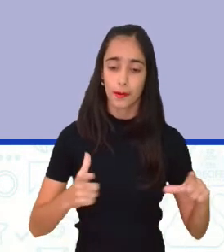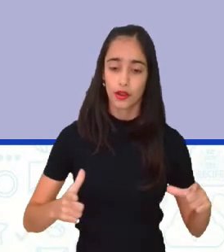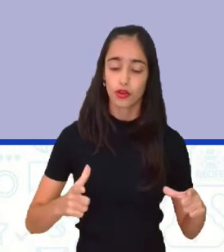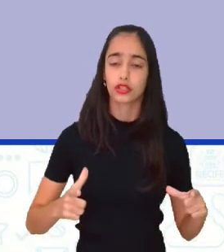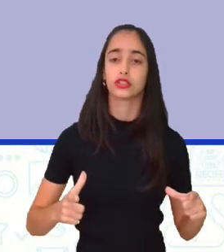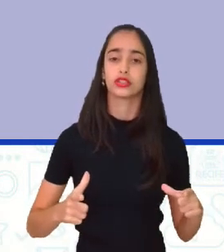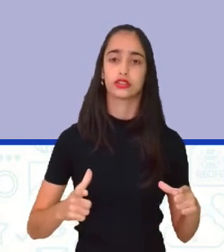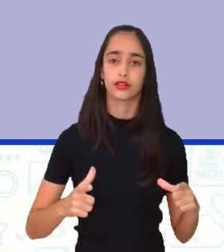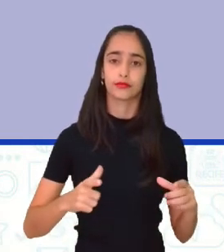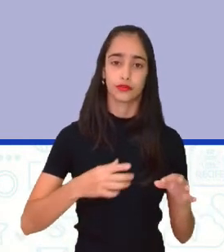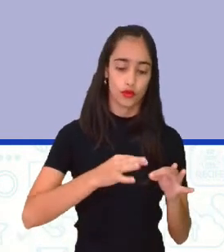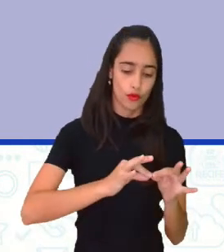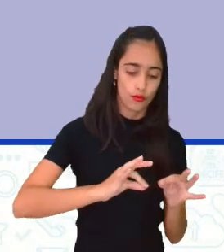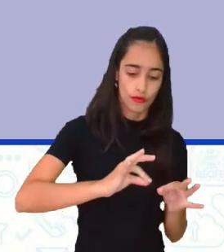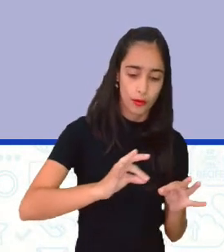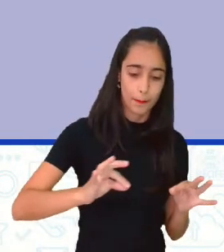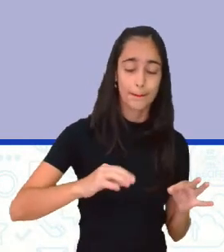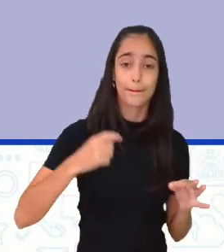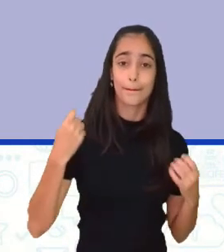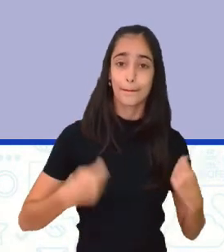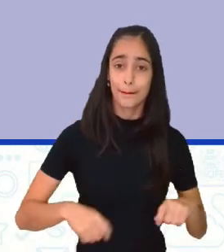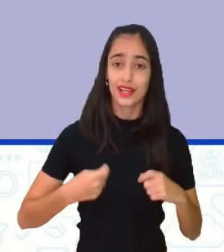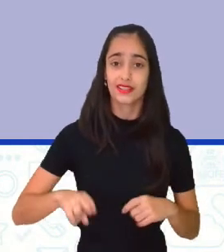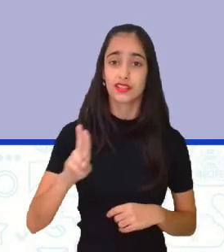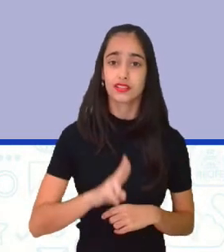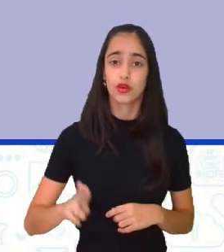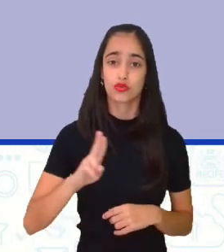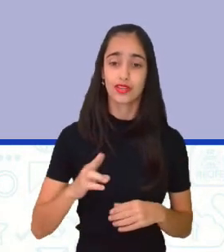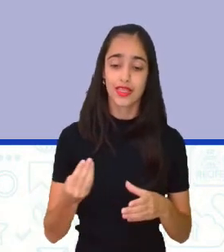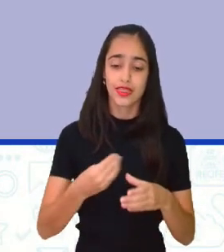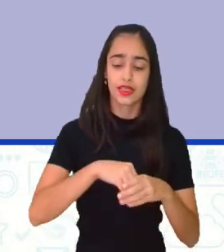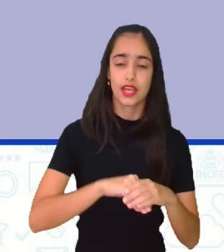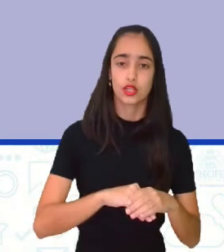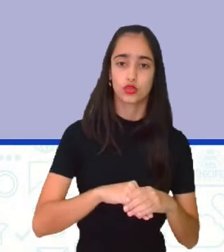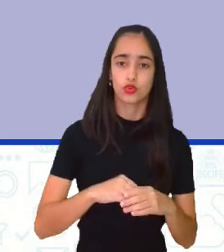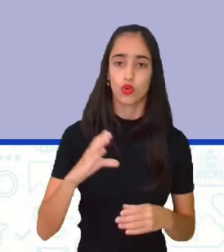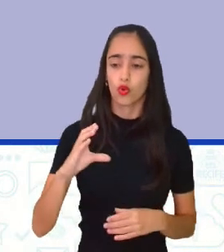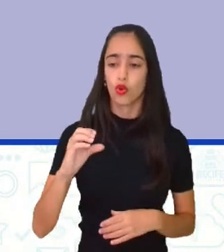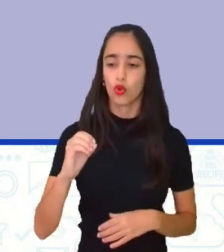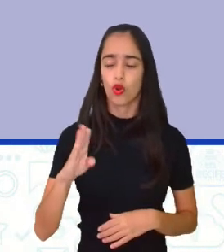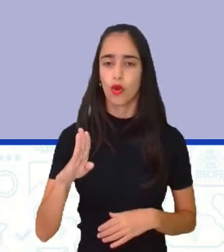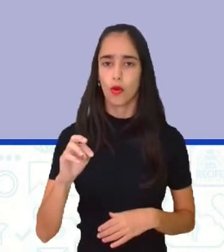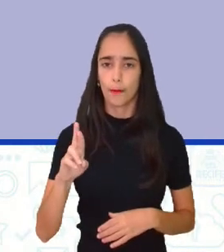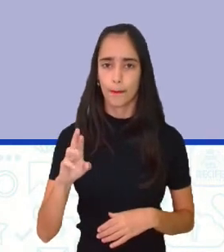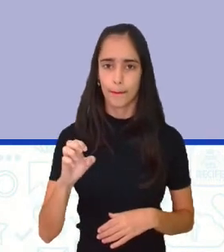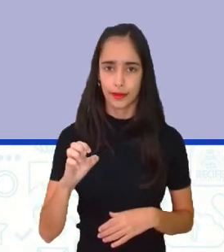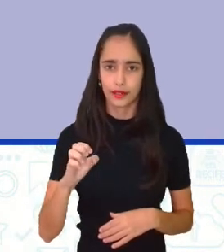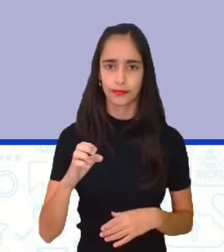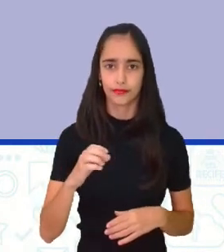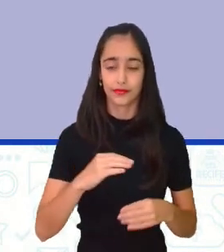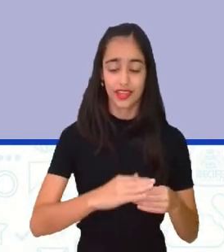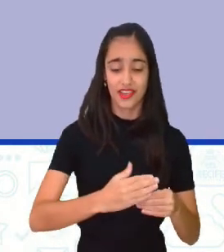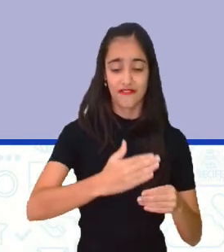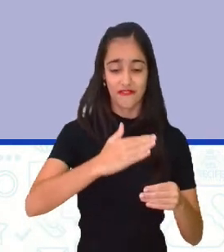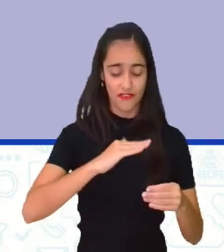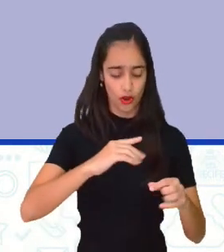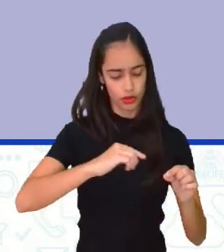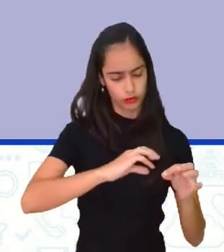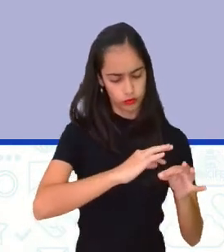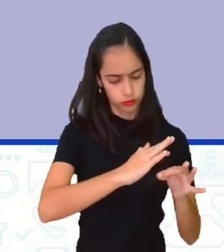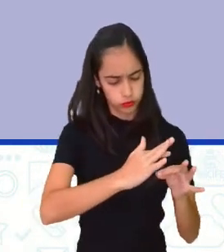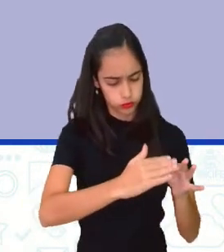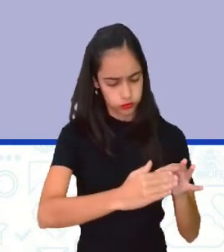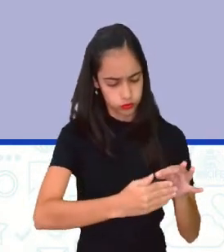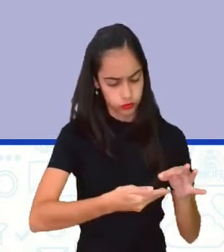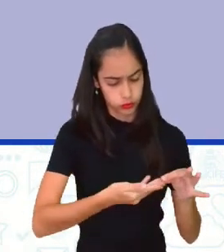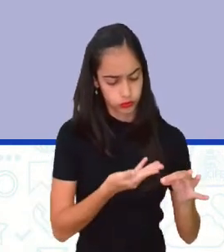para conduzir a eletricidade. E fora dele está a borracha, que é um isolante elétrico. Então, ele